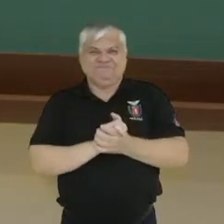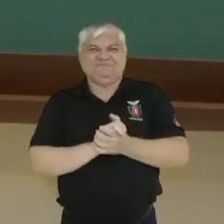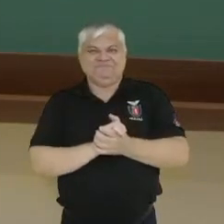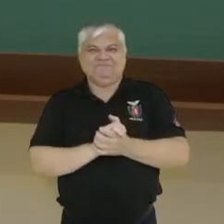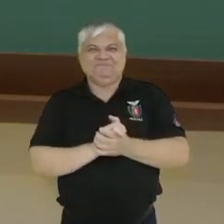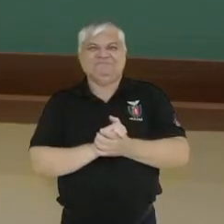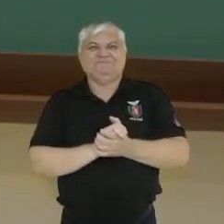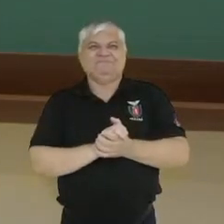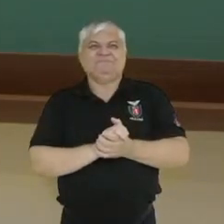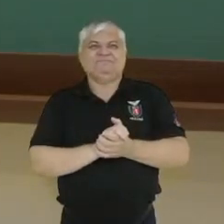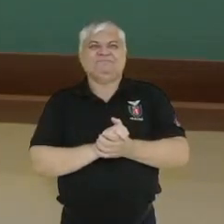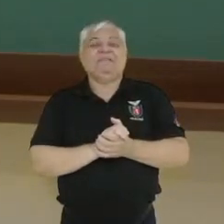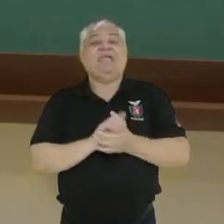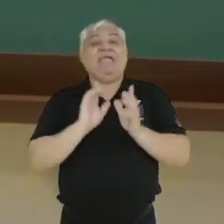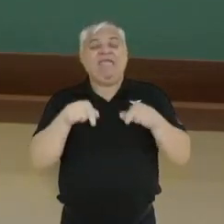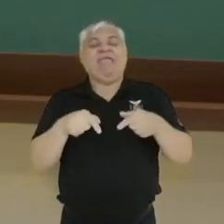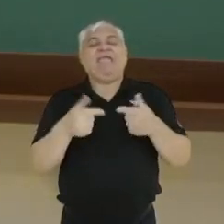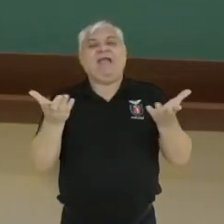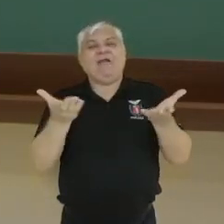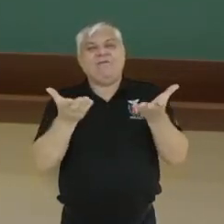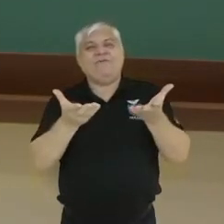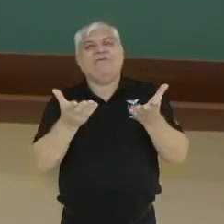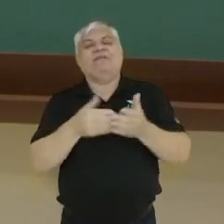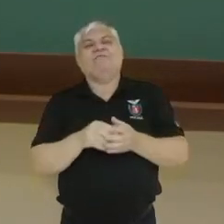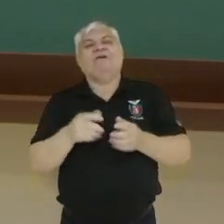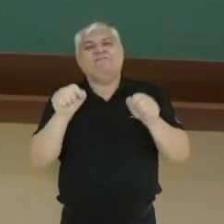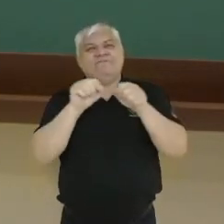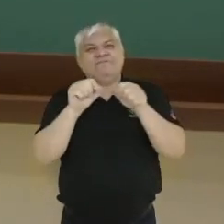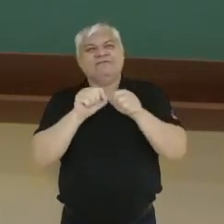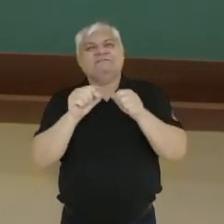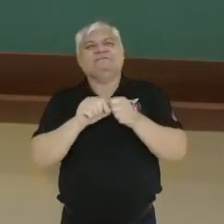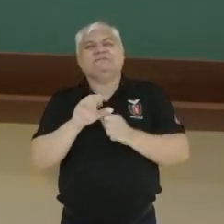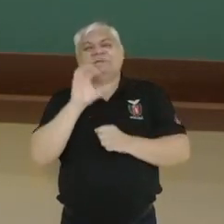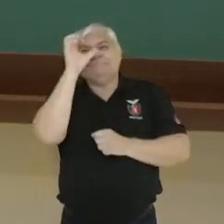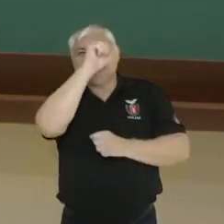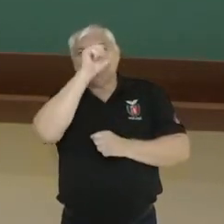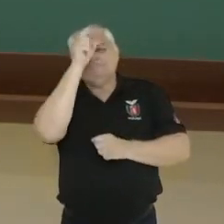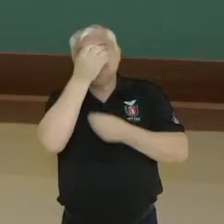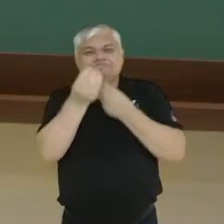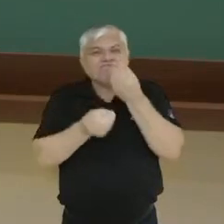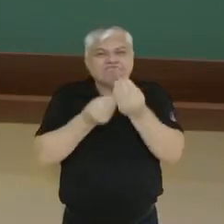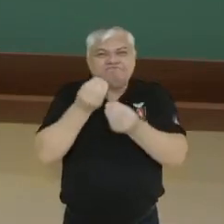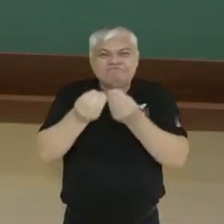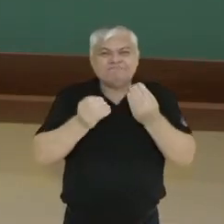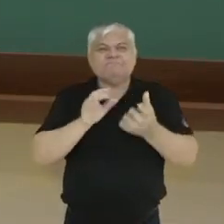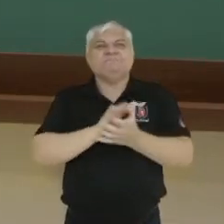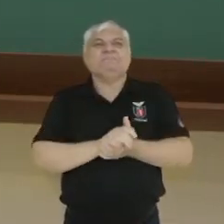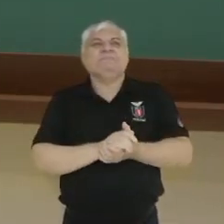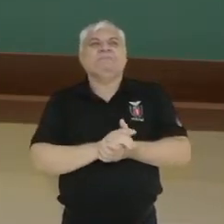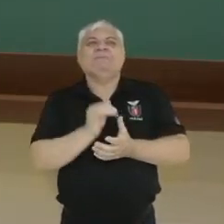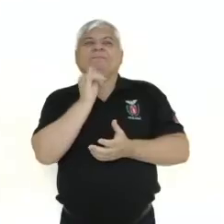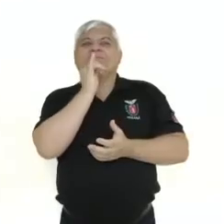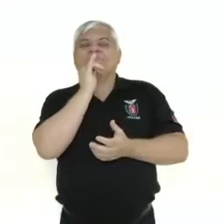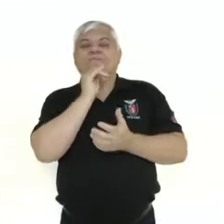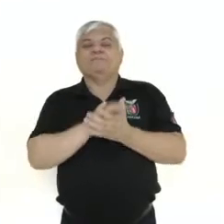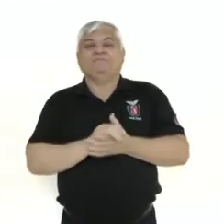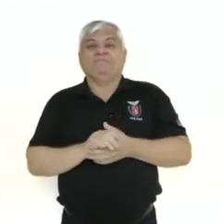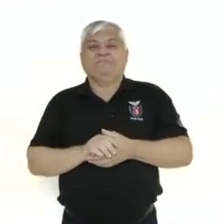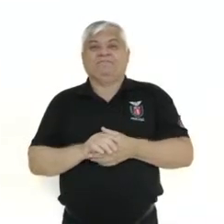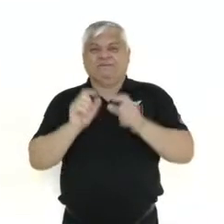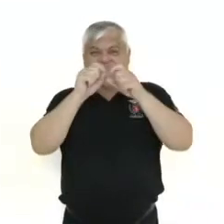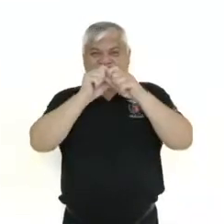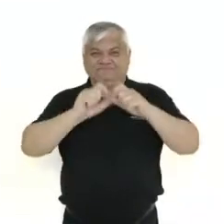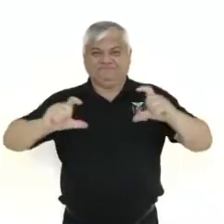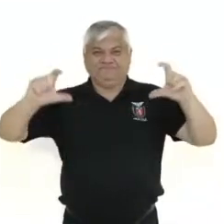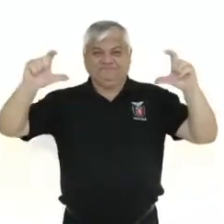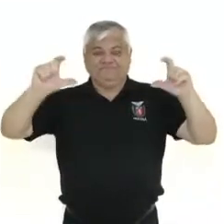tem um valor numérico. É isso que a gente vai fazer agora para a gente conseguir definir. Vamos pegar um exemplo aqui. Eu tenho esta